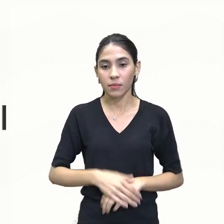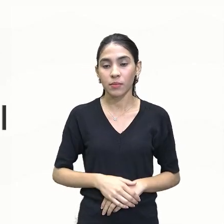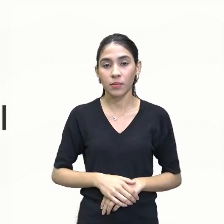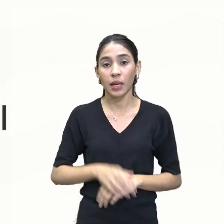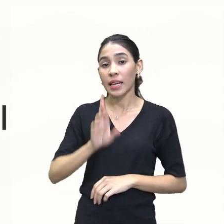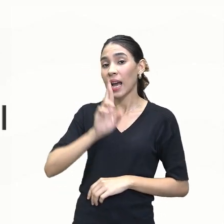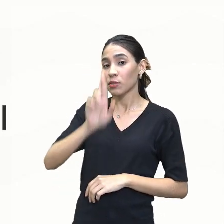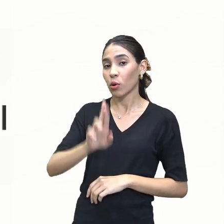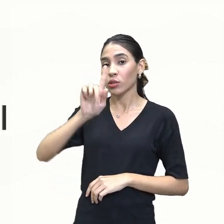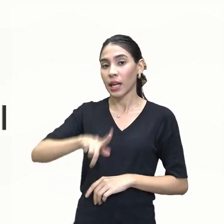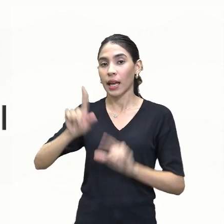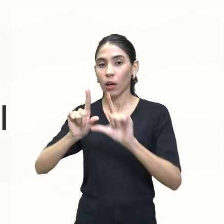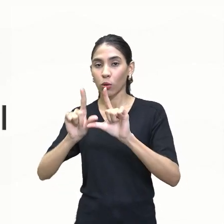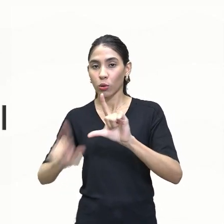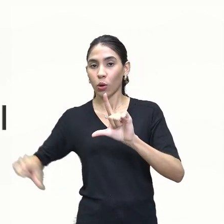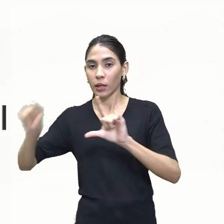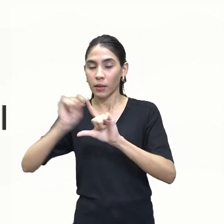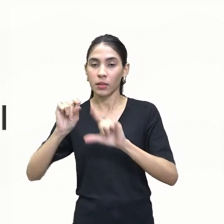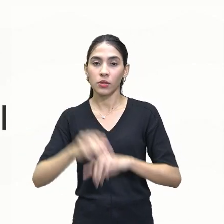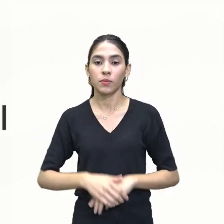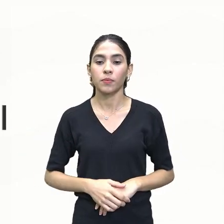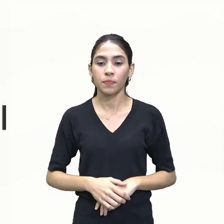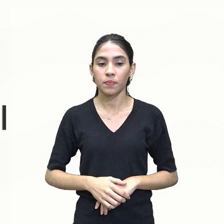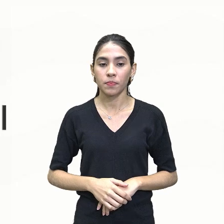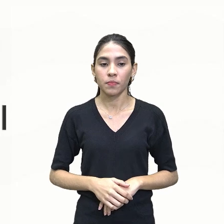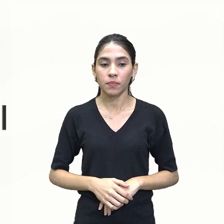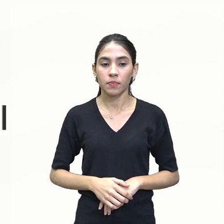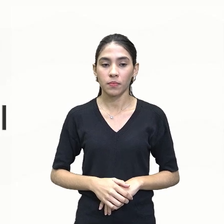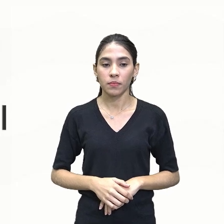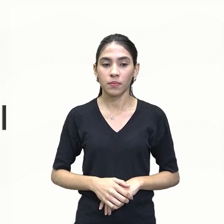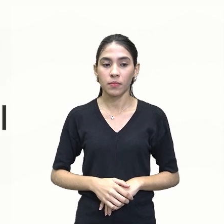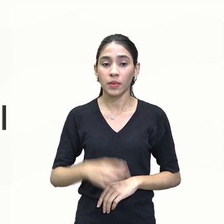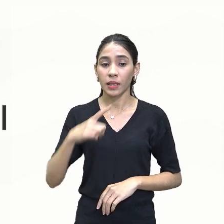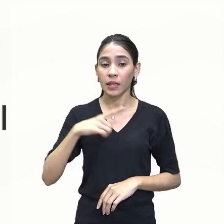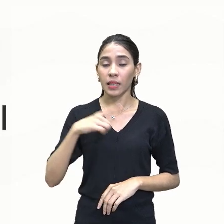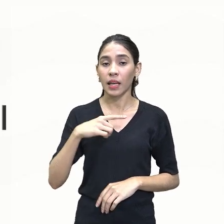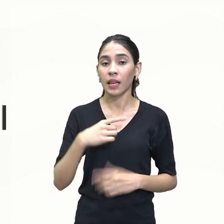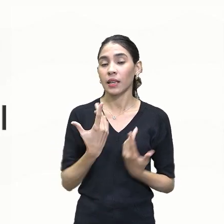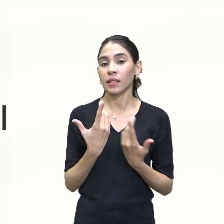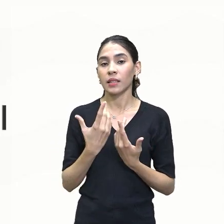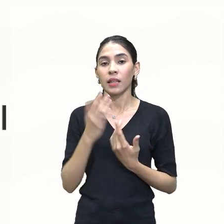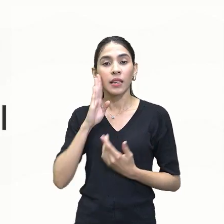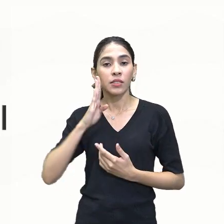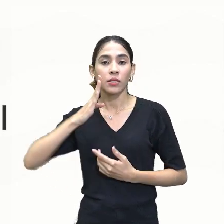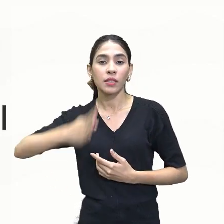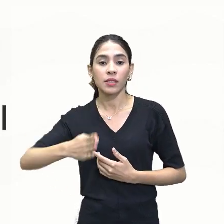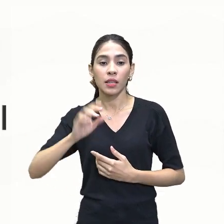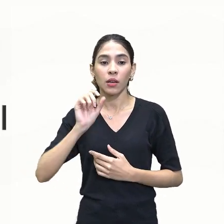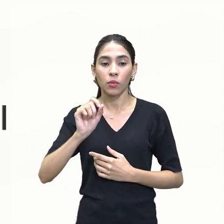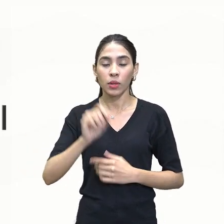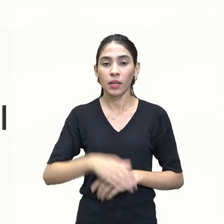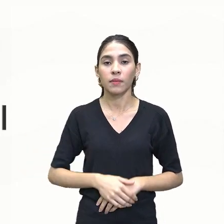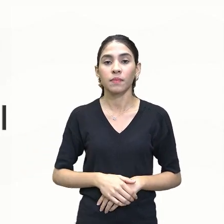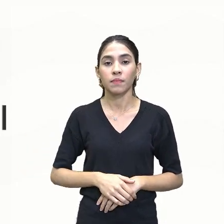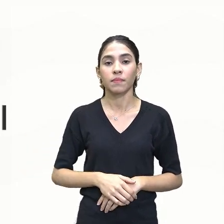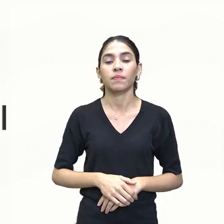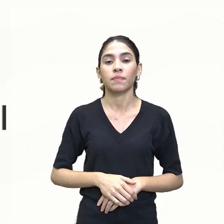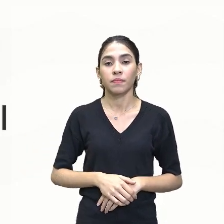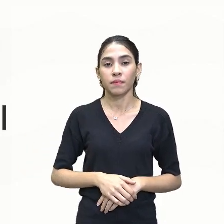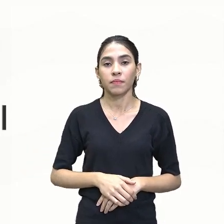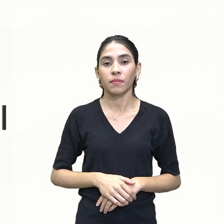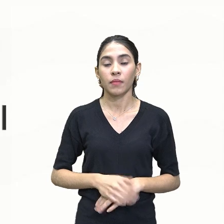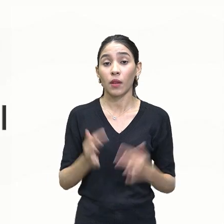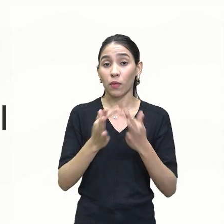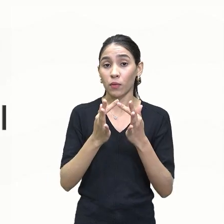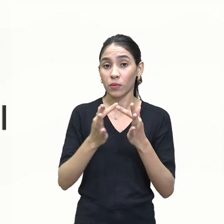logaritmo ele é uma operação matemática diretamente relacionada com as equações exponenciais.